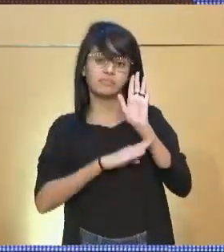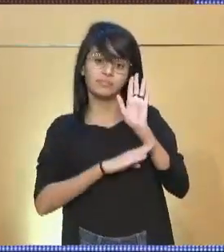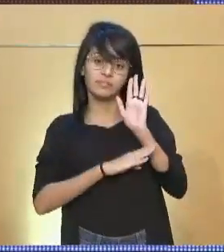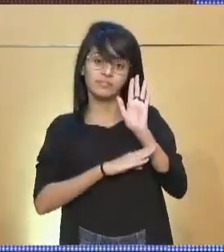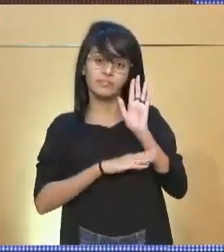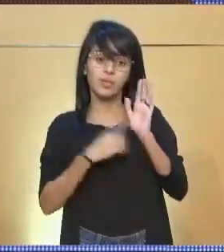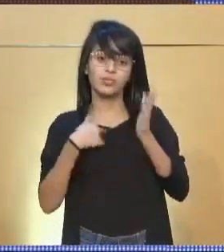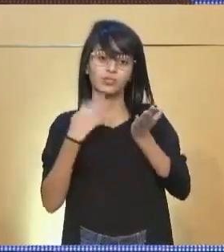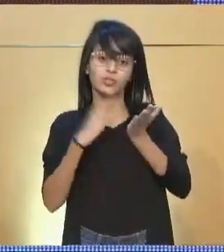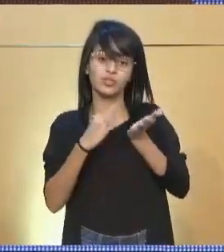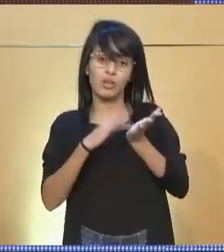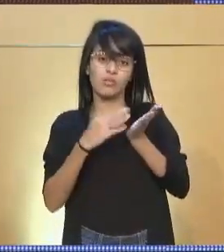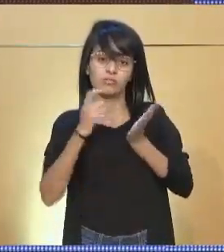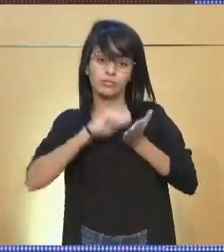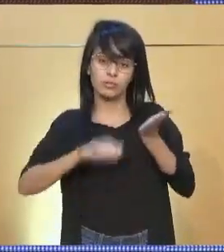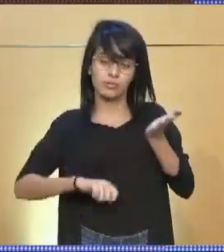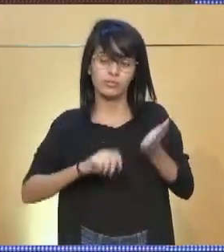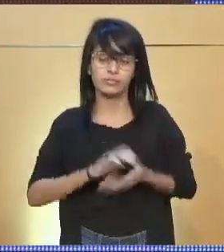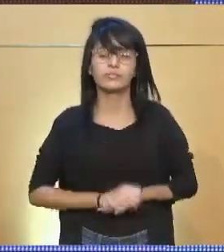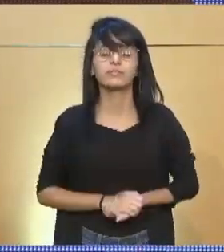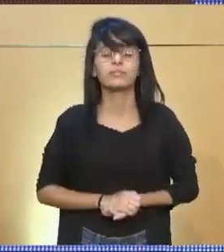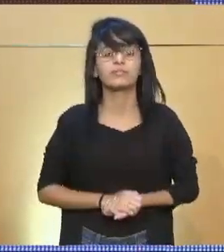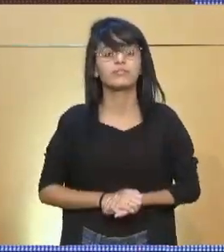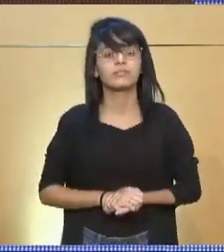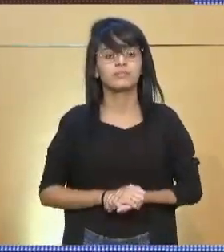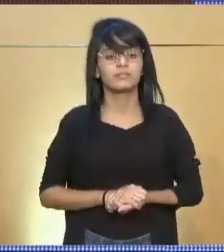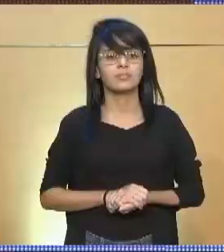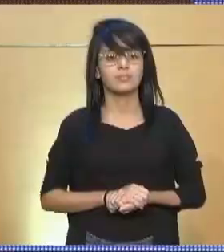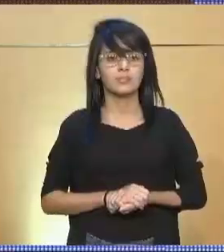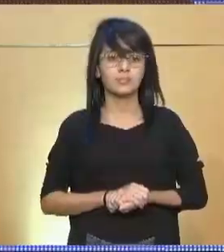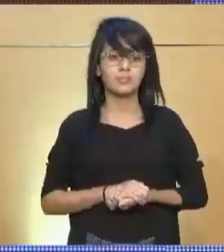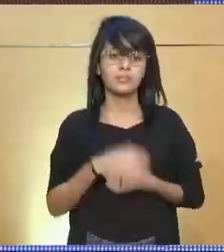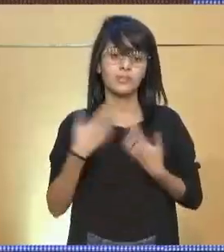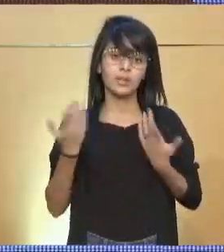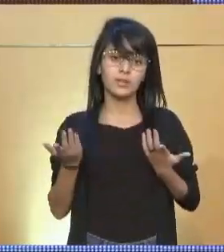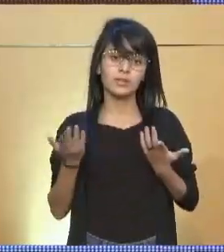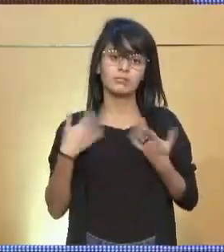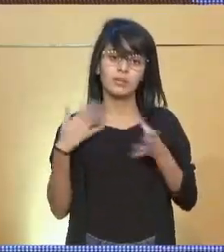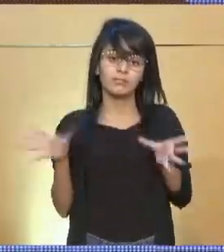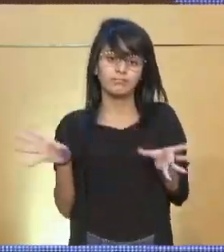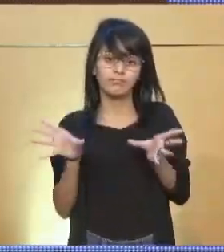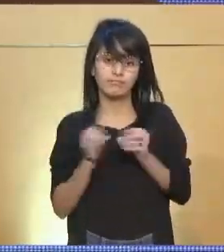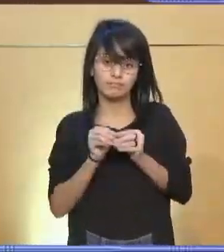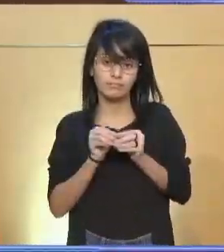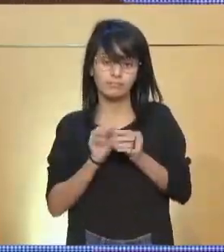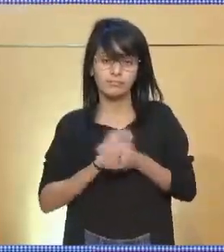nosso irmão Tiago, que ele escreve. Então, para a nossa consideração final,